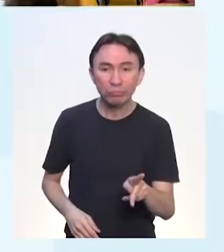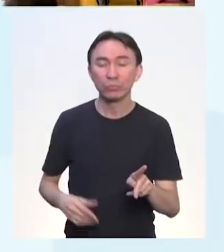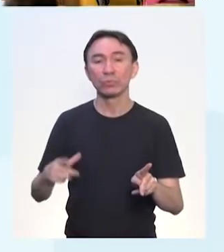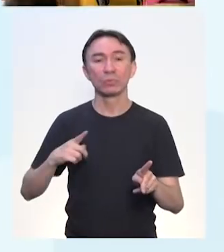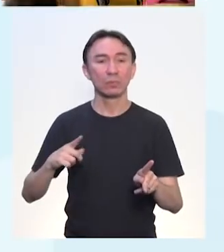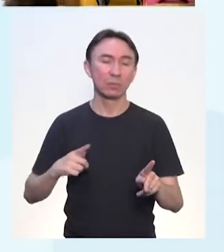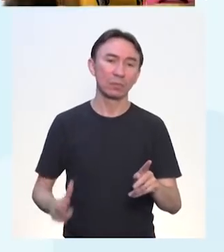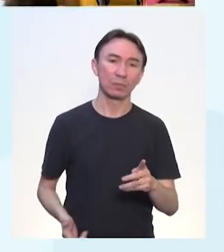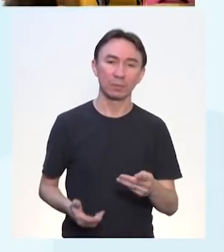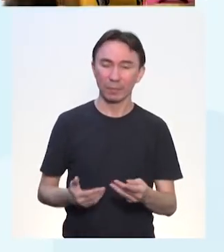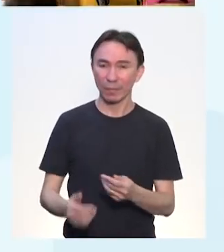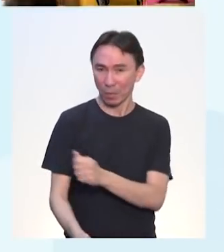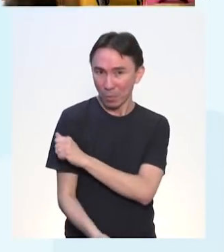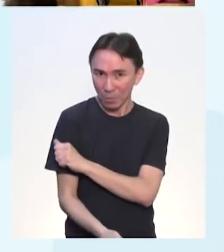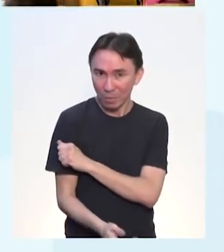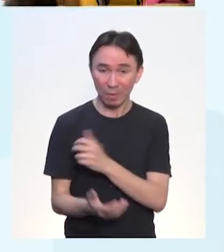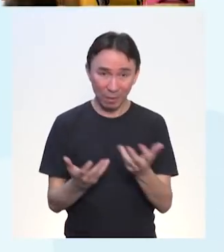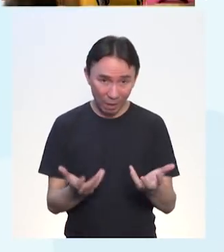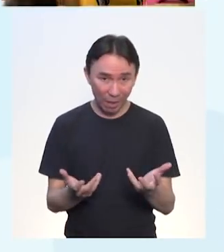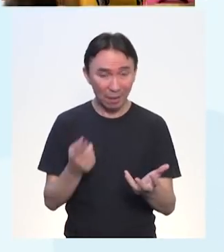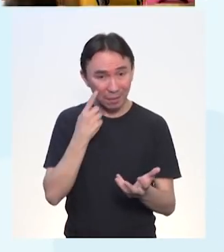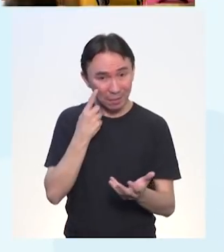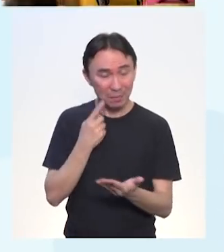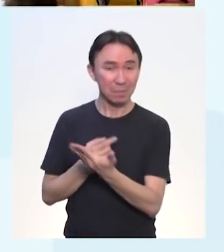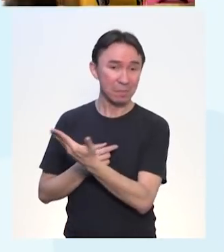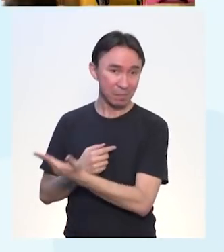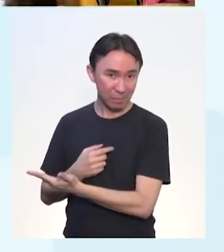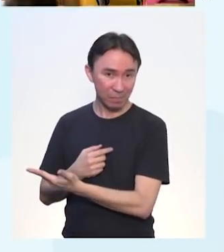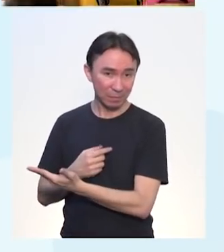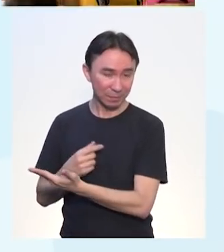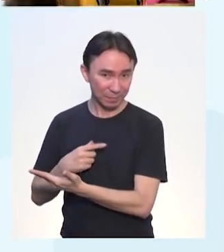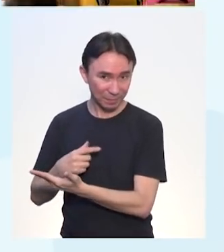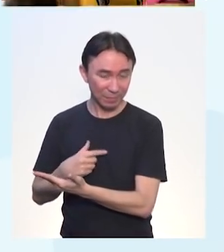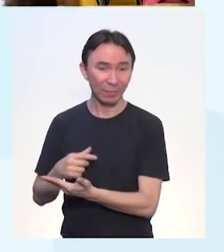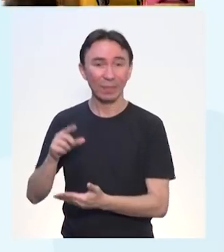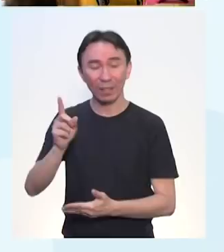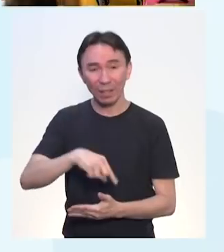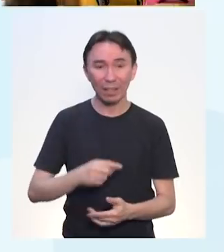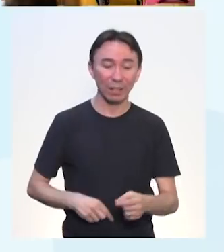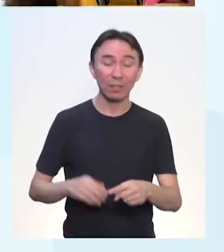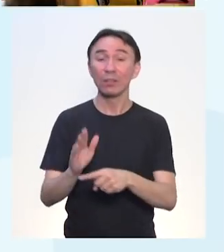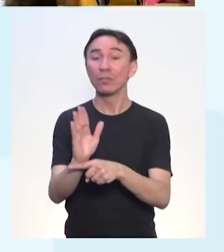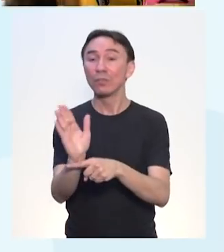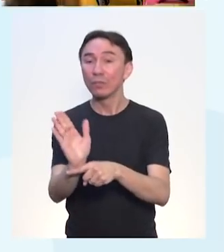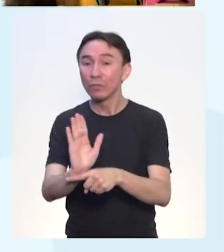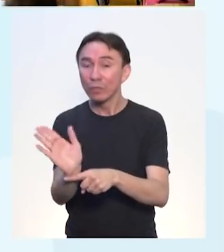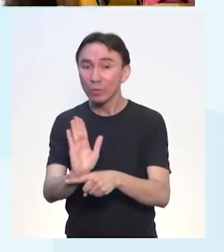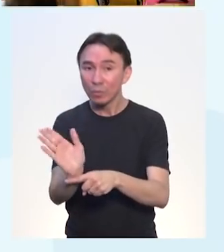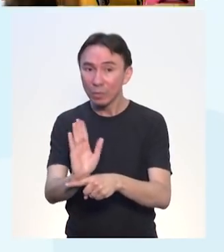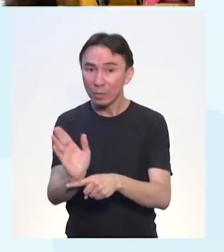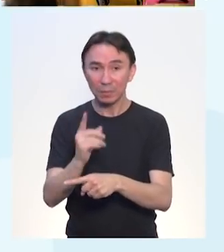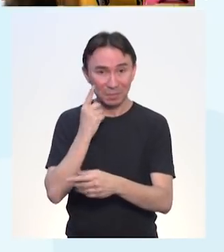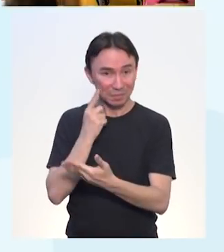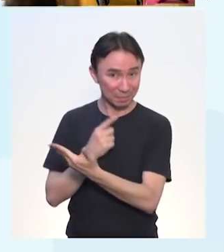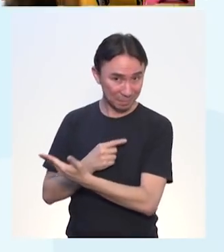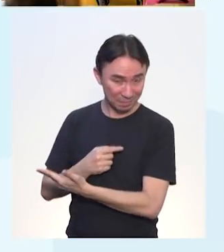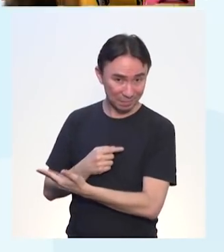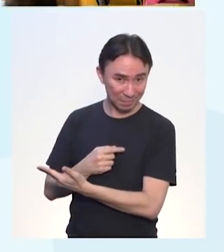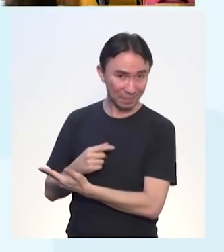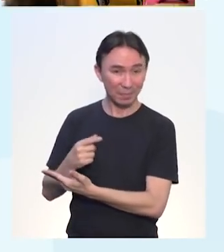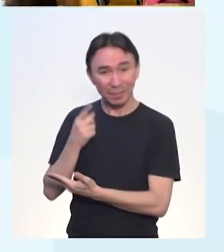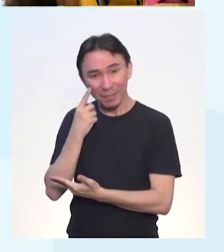com o cinema, uma dica mais contemporânea, o filme A Onda, um drama escolar em que o professor faz um polêmico estudo de campo.